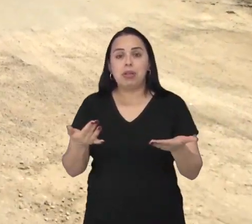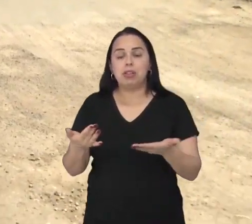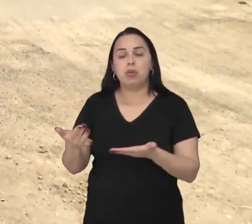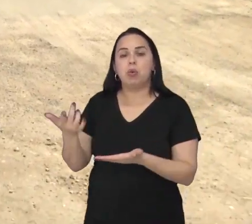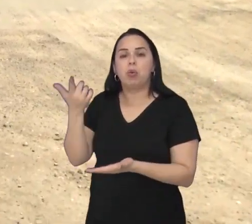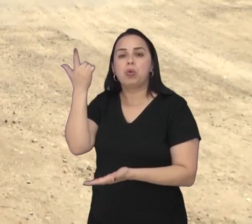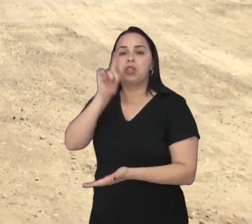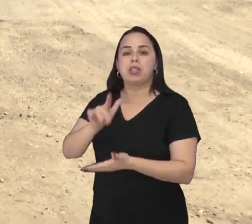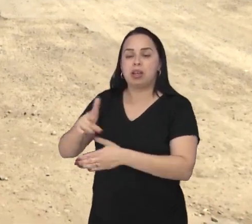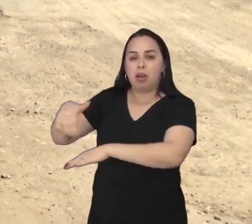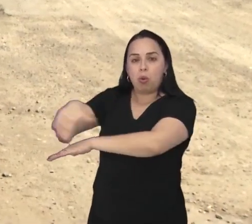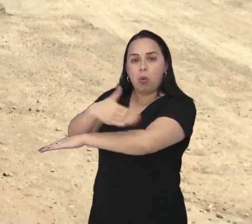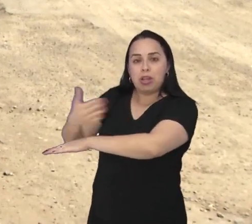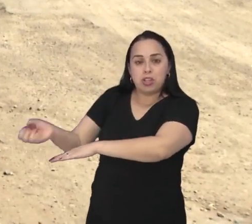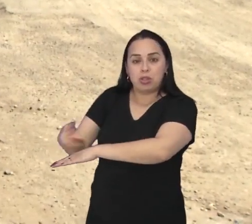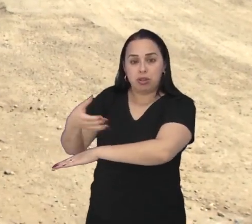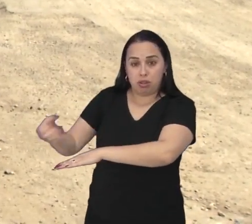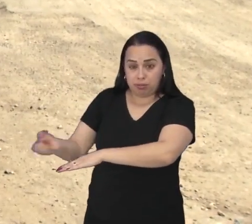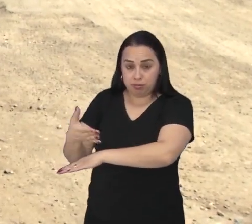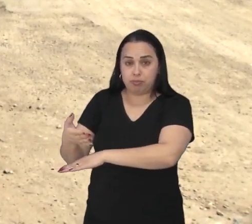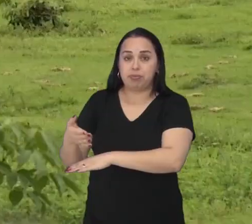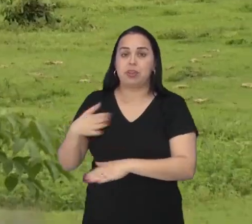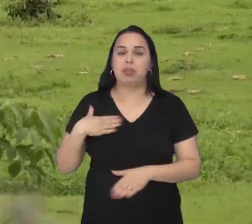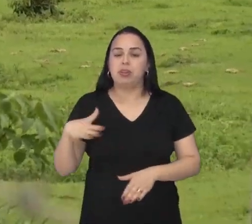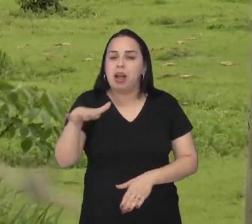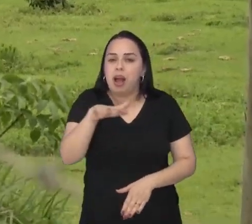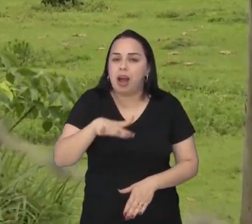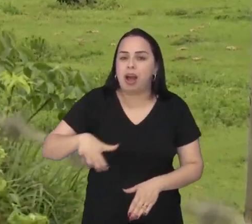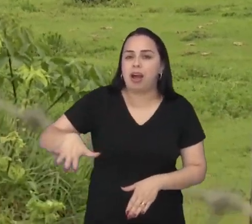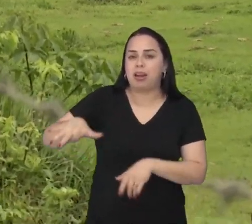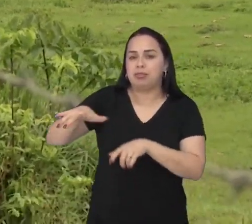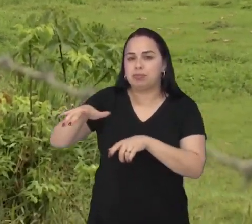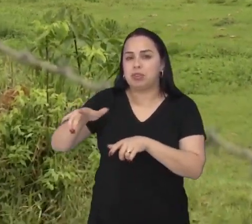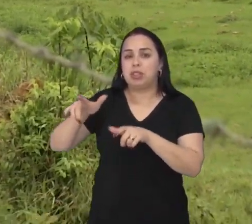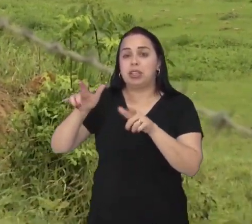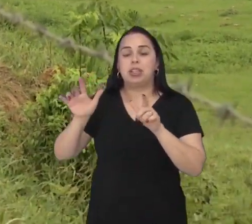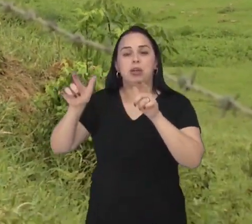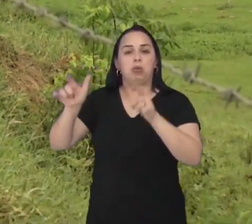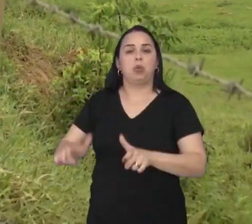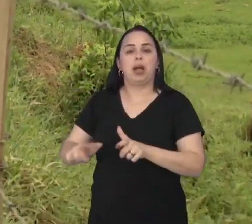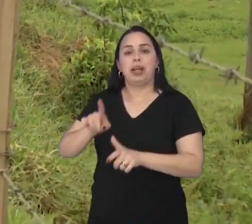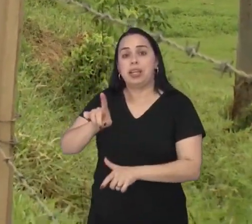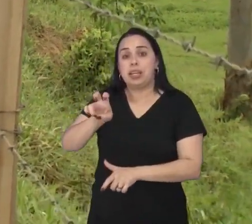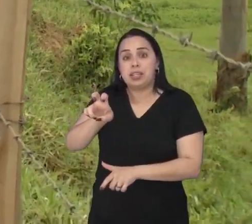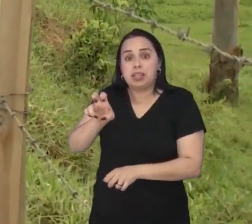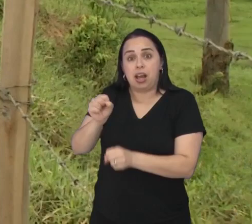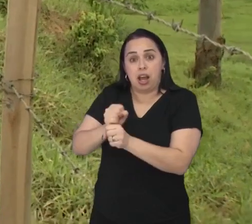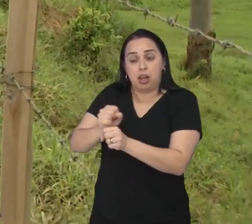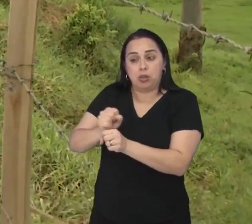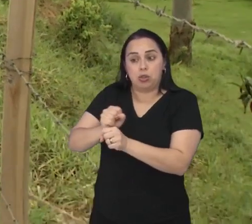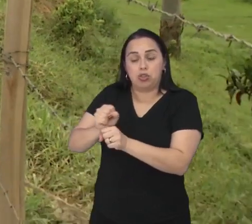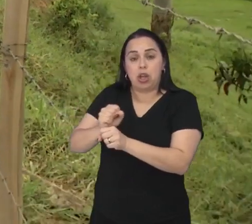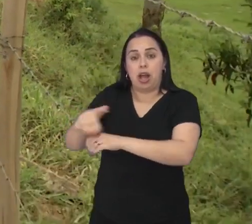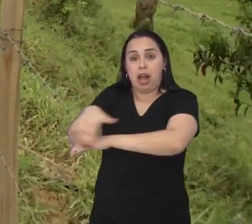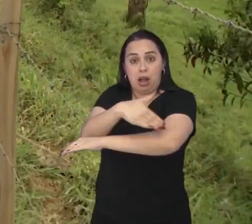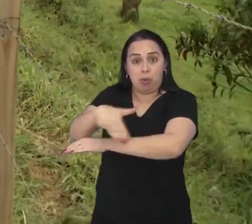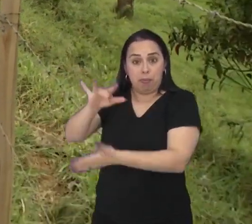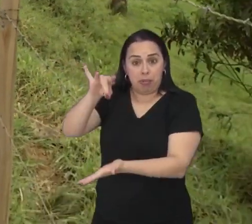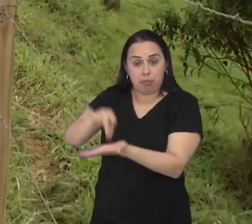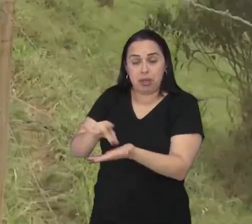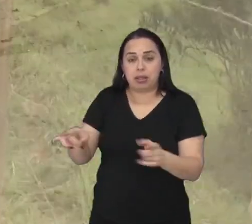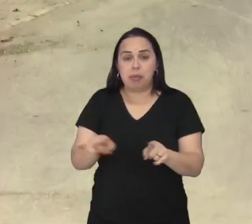novas estradas. Poderão receber o benefício áreas com pelo menos 15 anos de uso comum e locais que